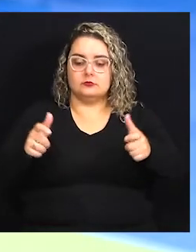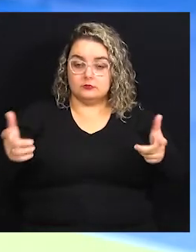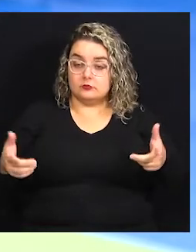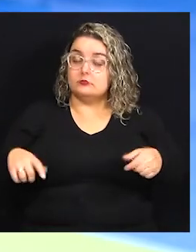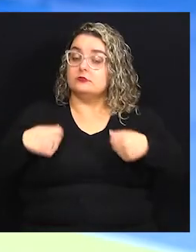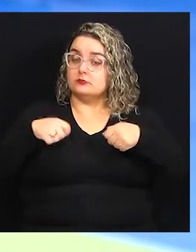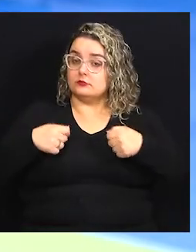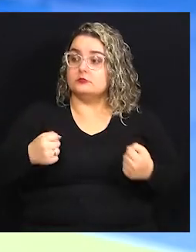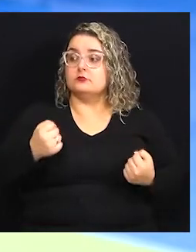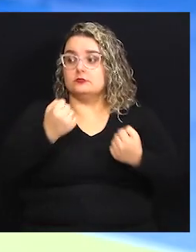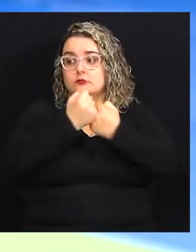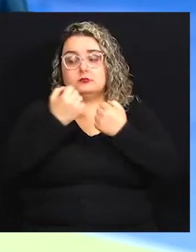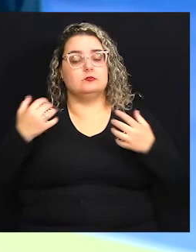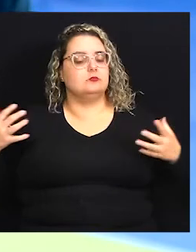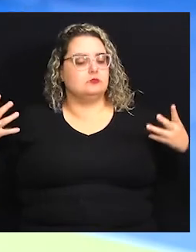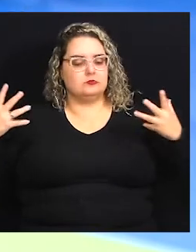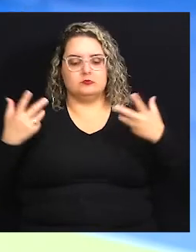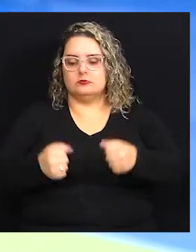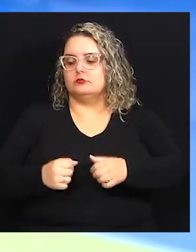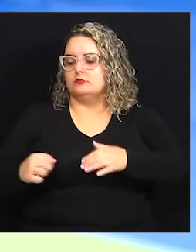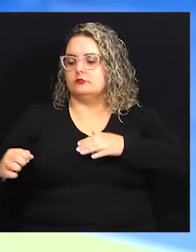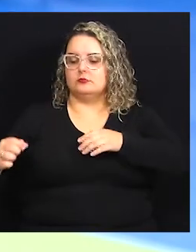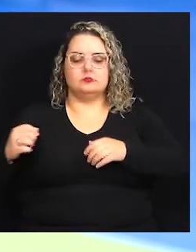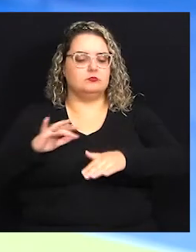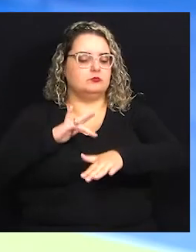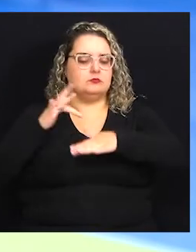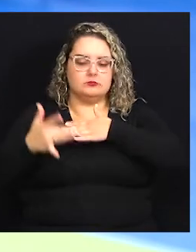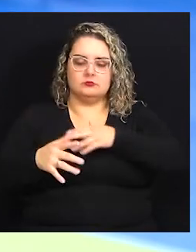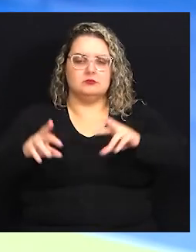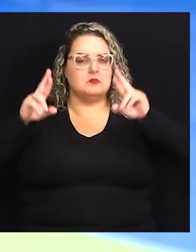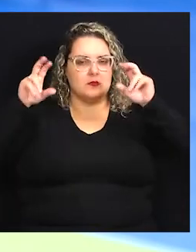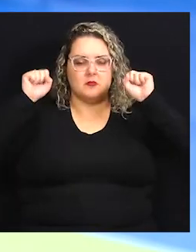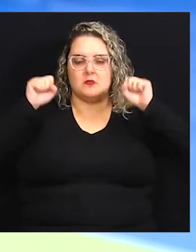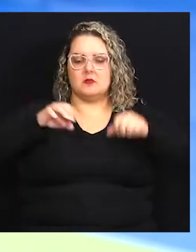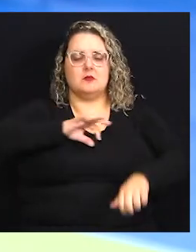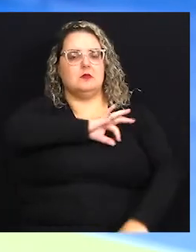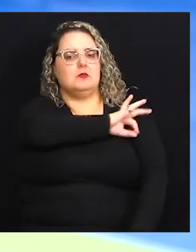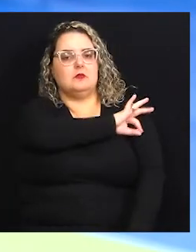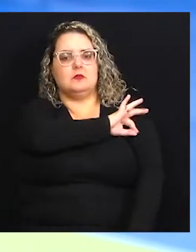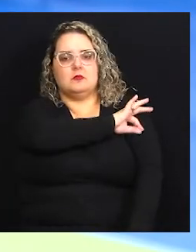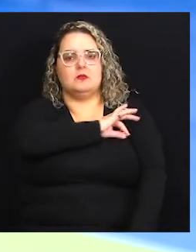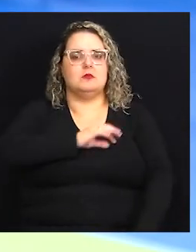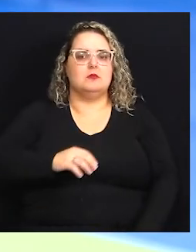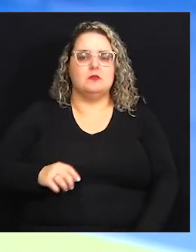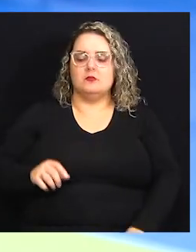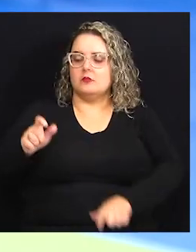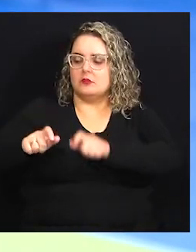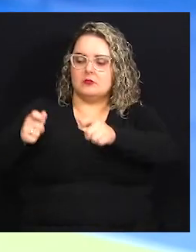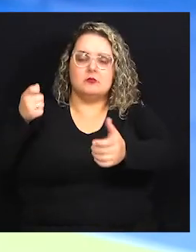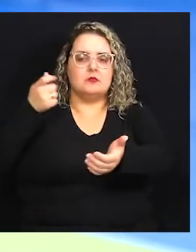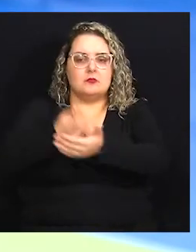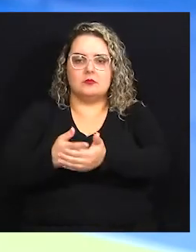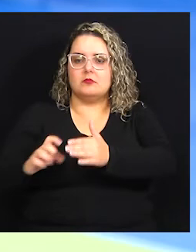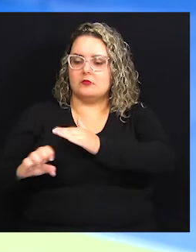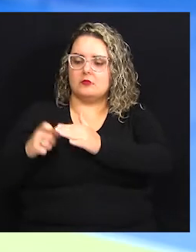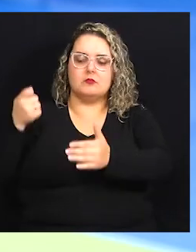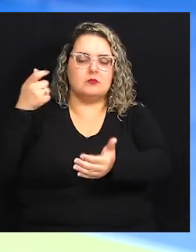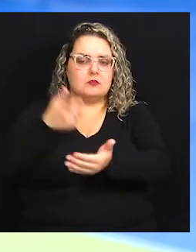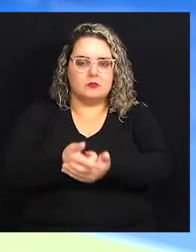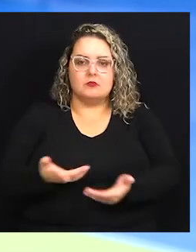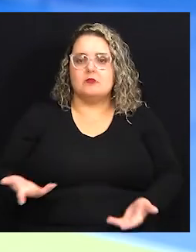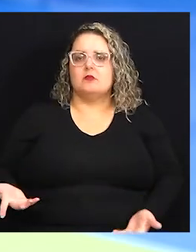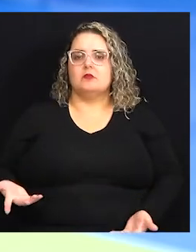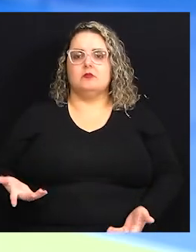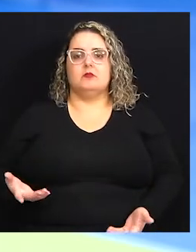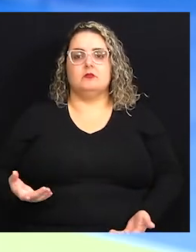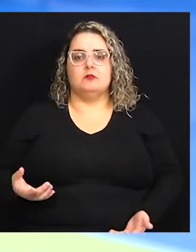cresça. Mas para isso a gente vai precisar do apoio de todos. Imprensa, torcida, prefeitura, patrocinadores.